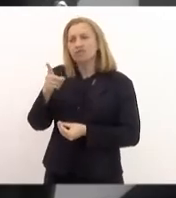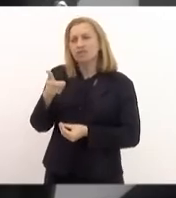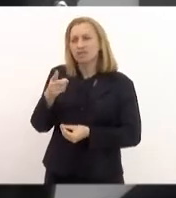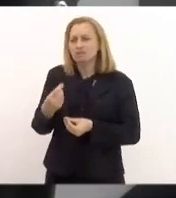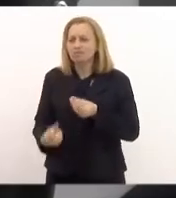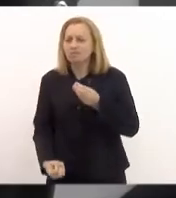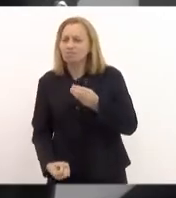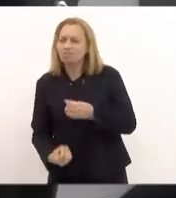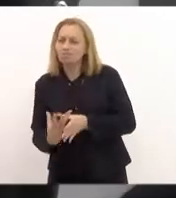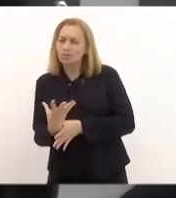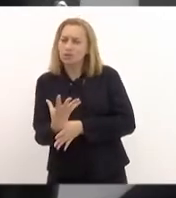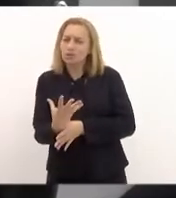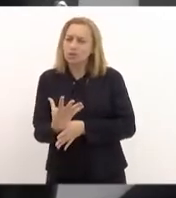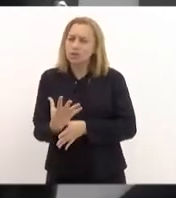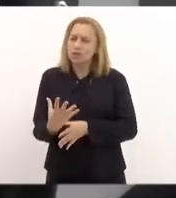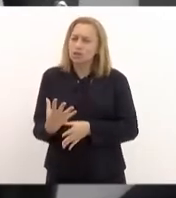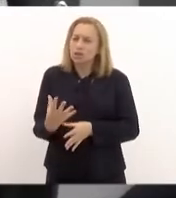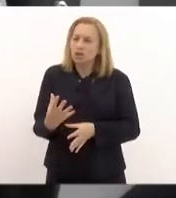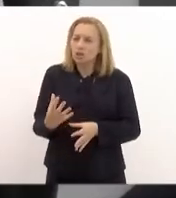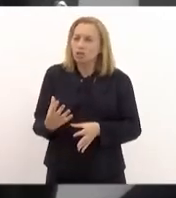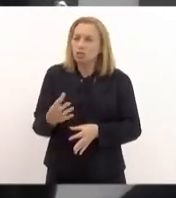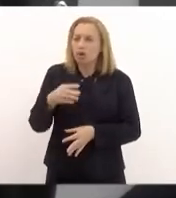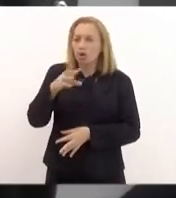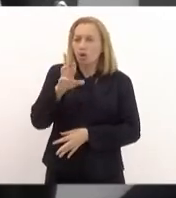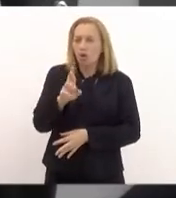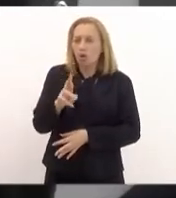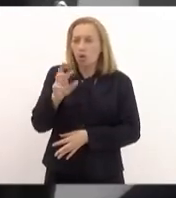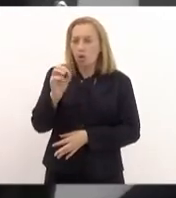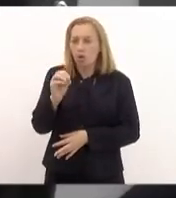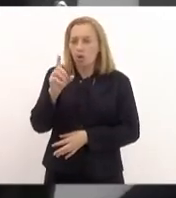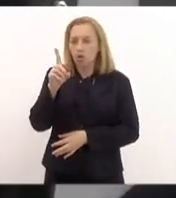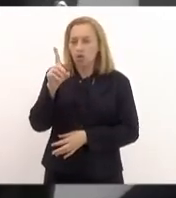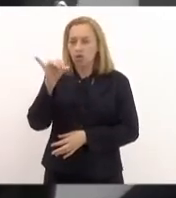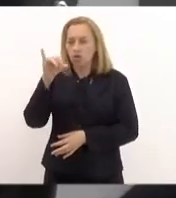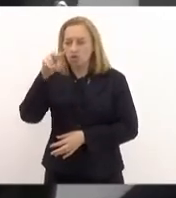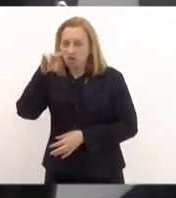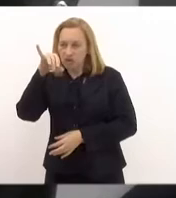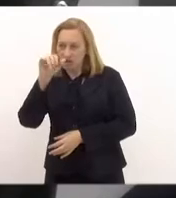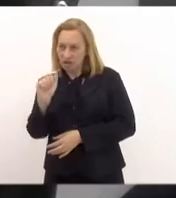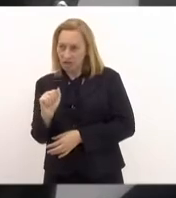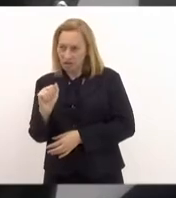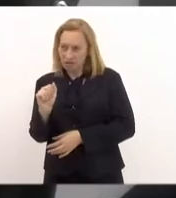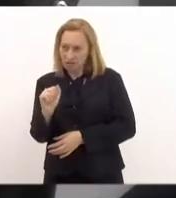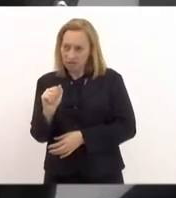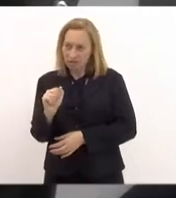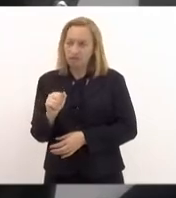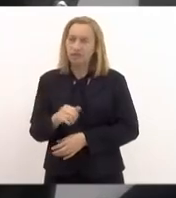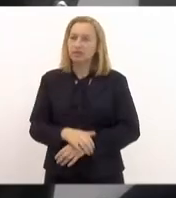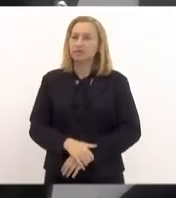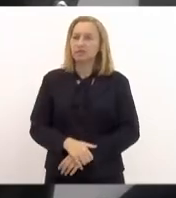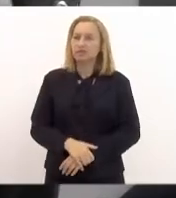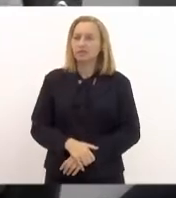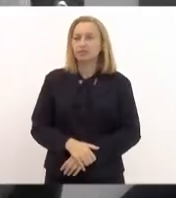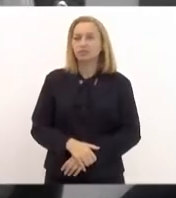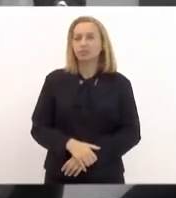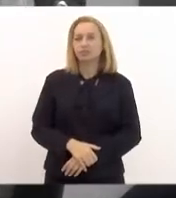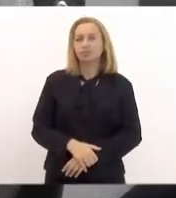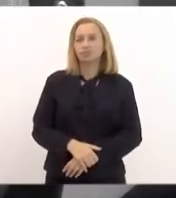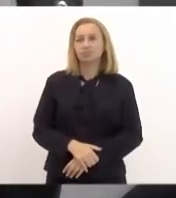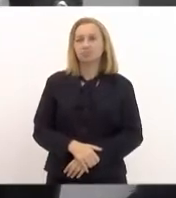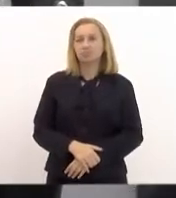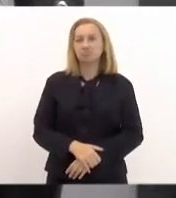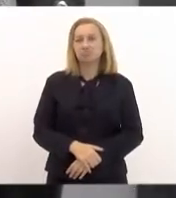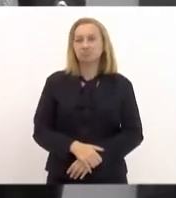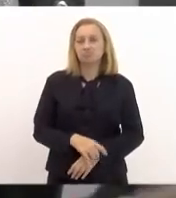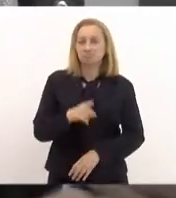projeta uma rodovia e executa esta rodovia sem você